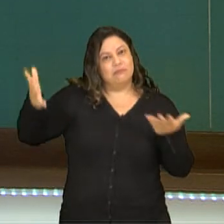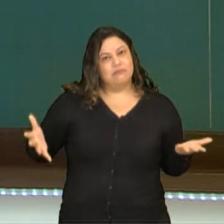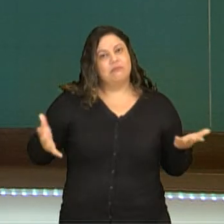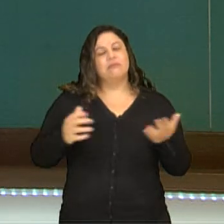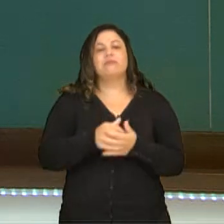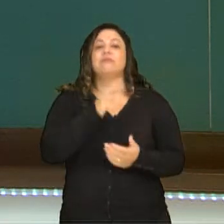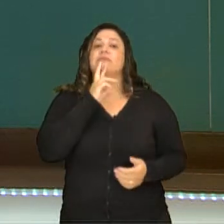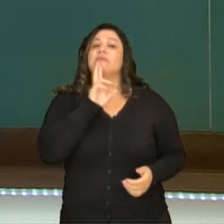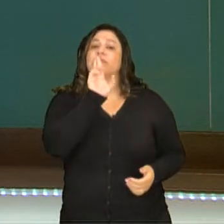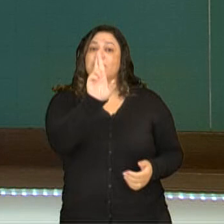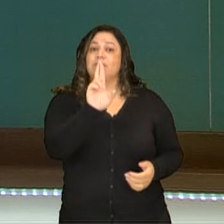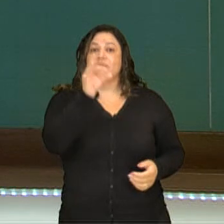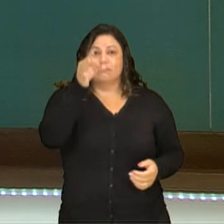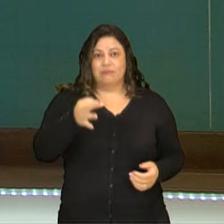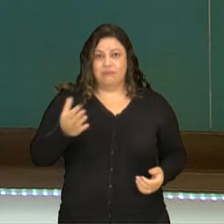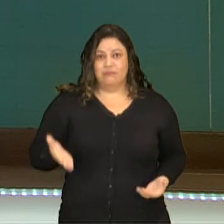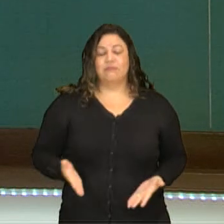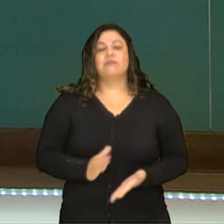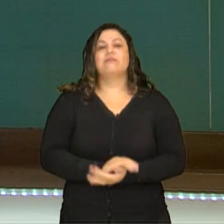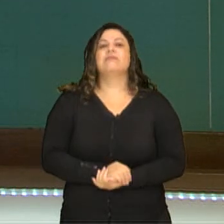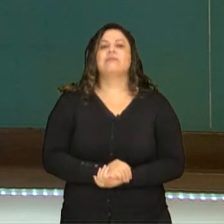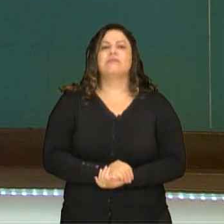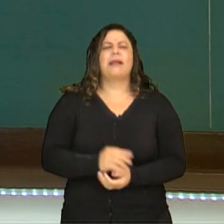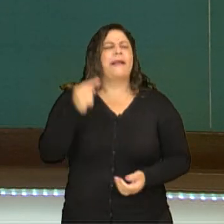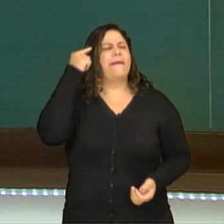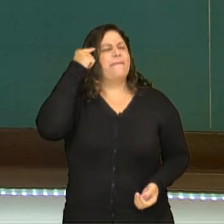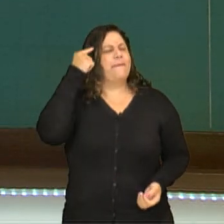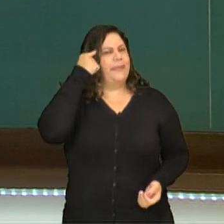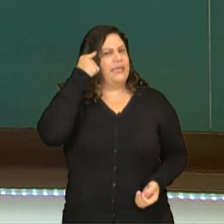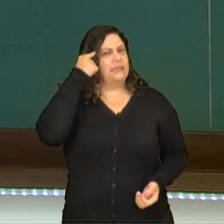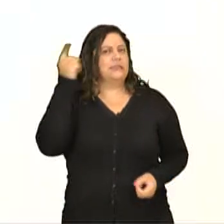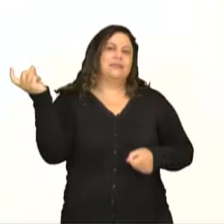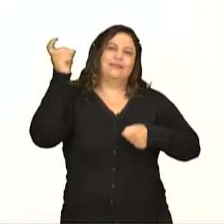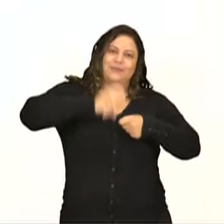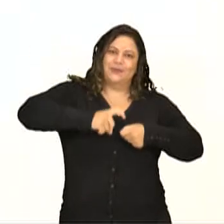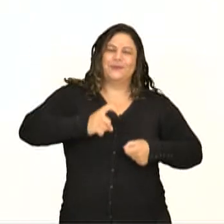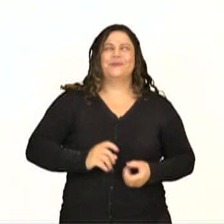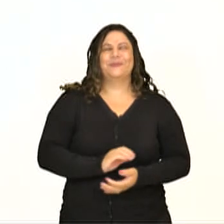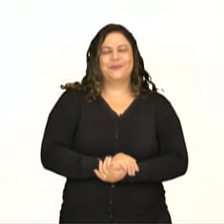na resposta, ok? Dá uma pensadinha aí que eu já volto.